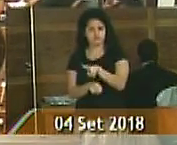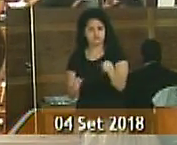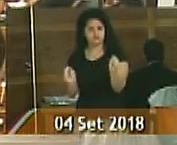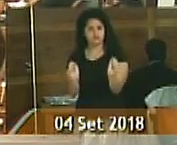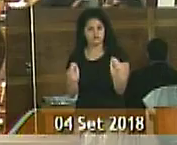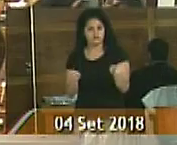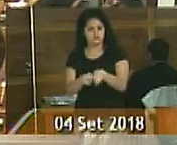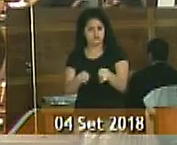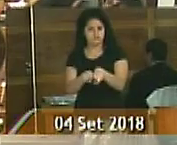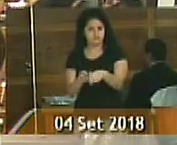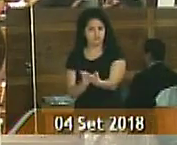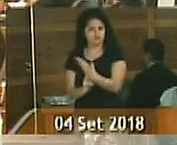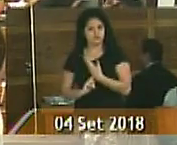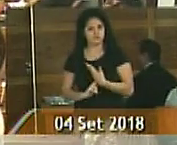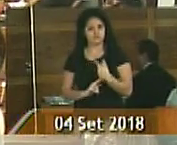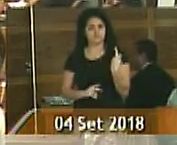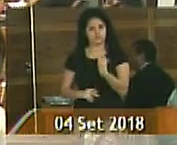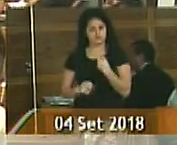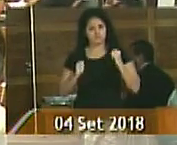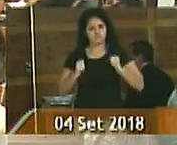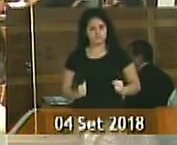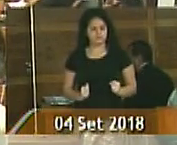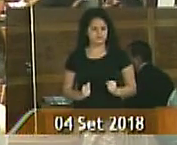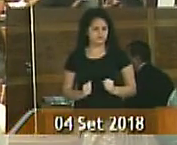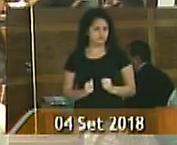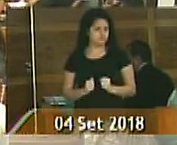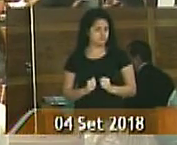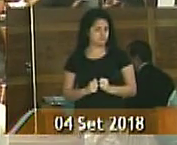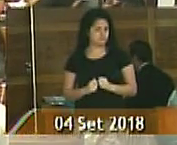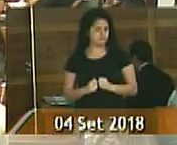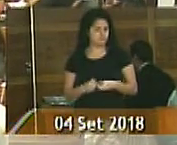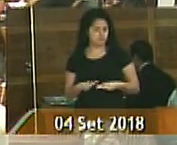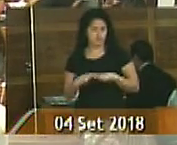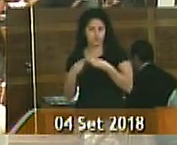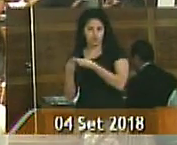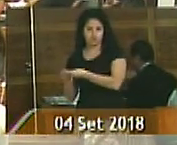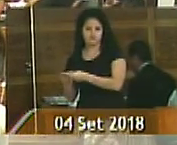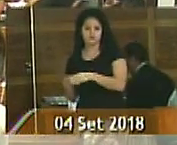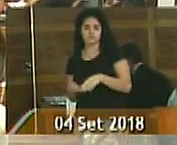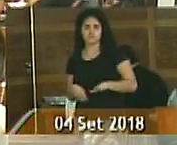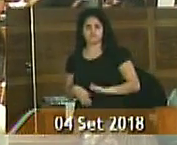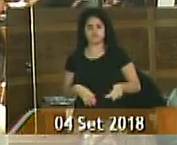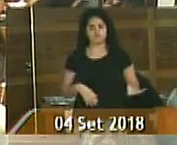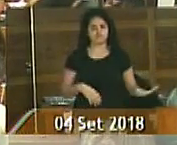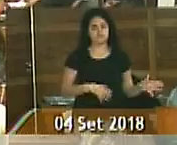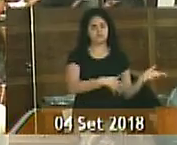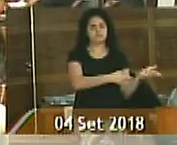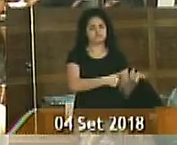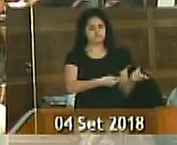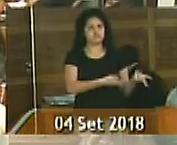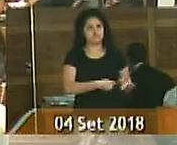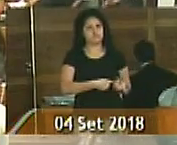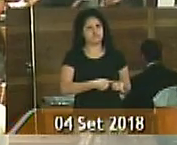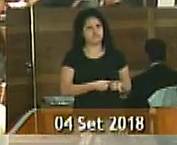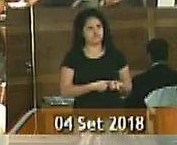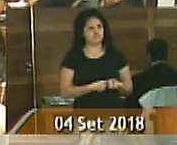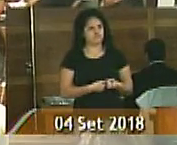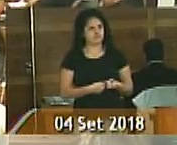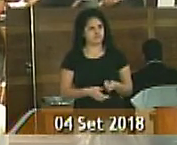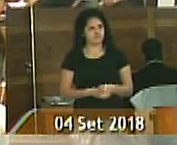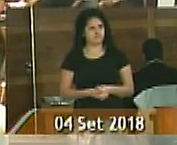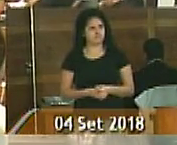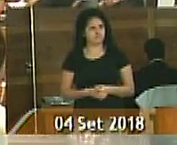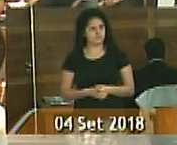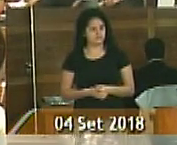para ajuda, para que a gente possa estar encaminhando as nossas crianças, nossos jovens, né, para um sentido